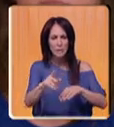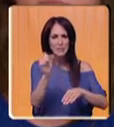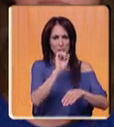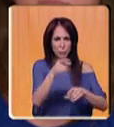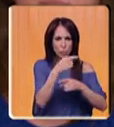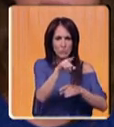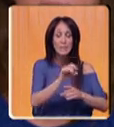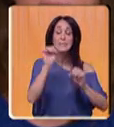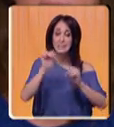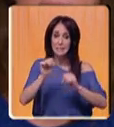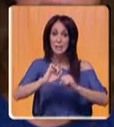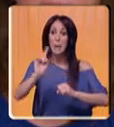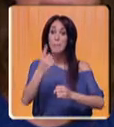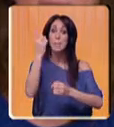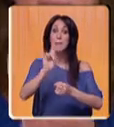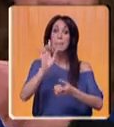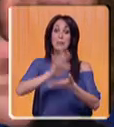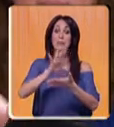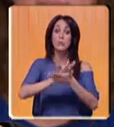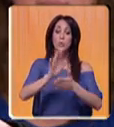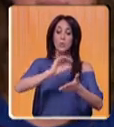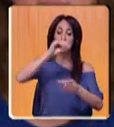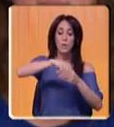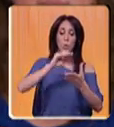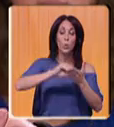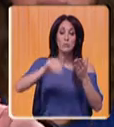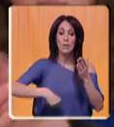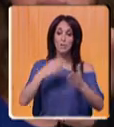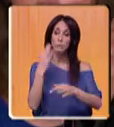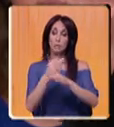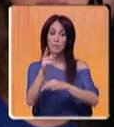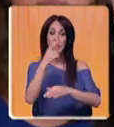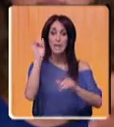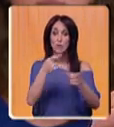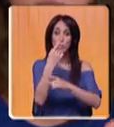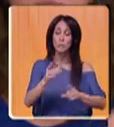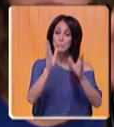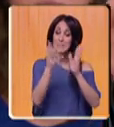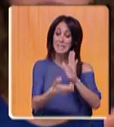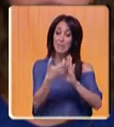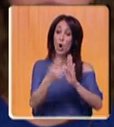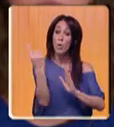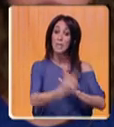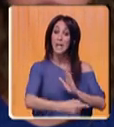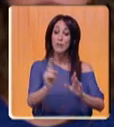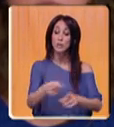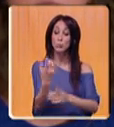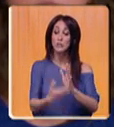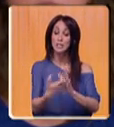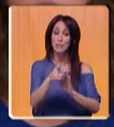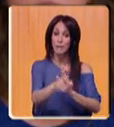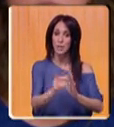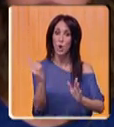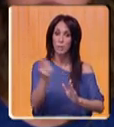grande sucesso. É a minha primeira editora. Fazia parte do contrato do próprio festival, que as canções teriam que ser gravadas, era obrigatório gravar.